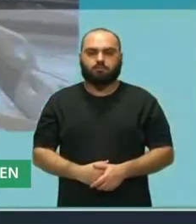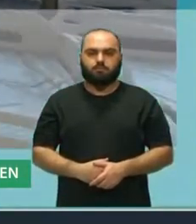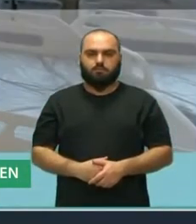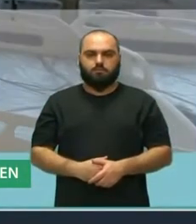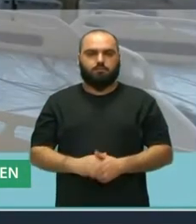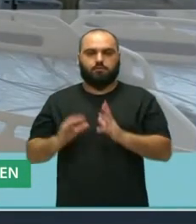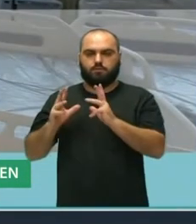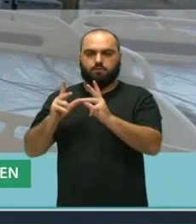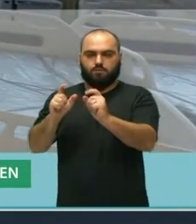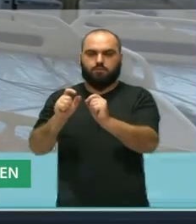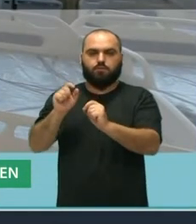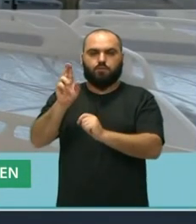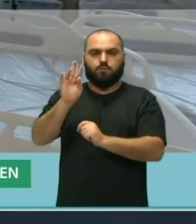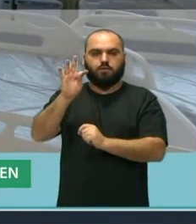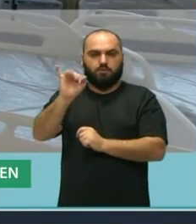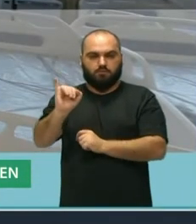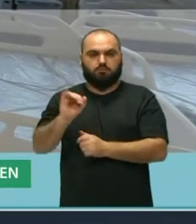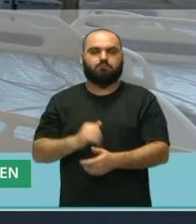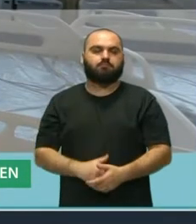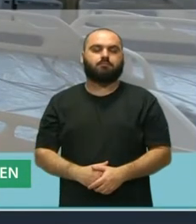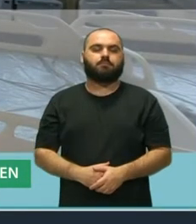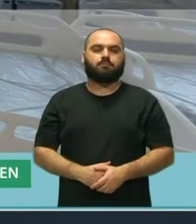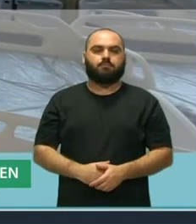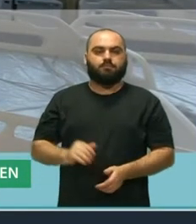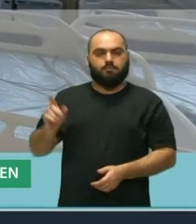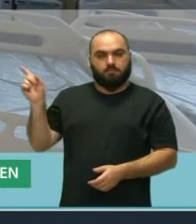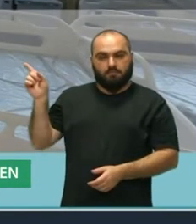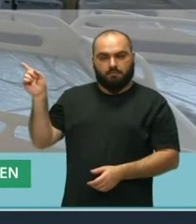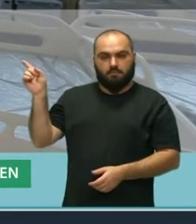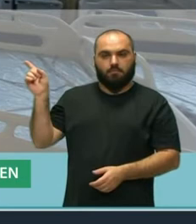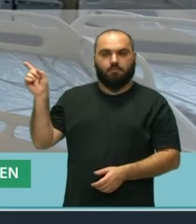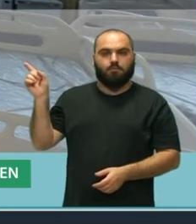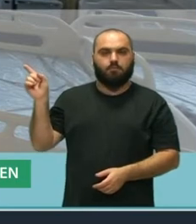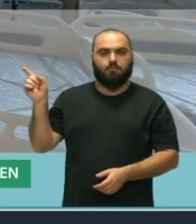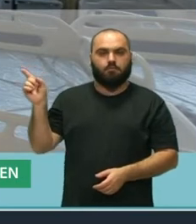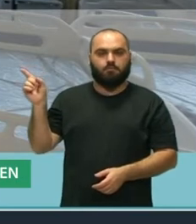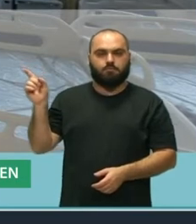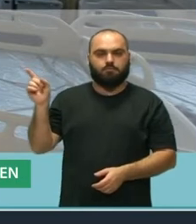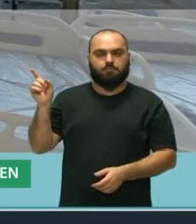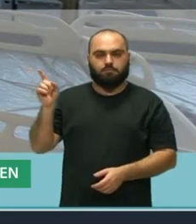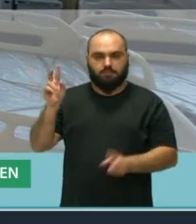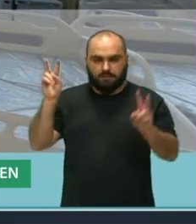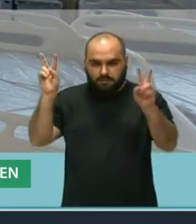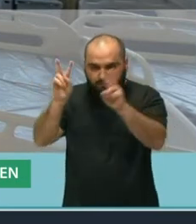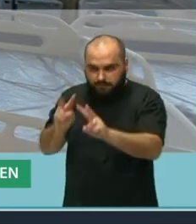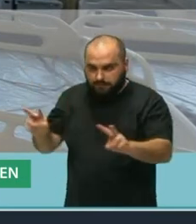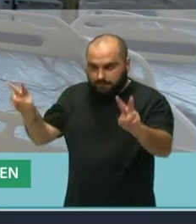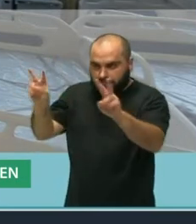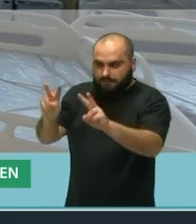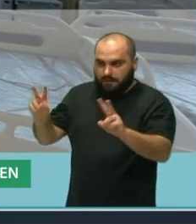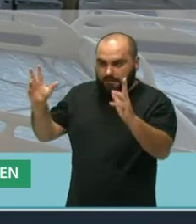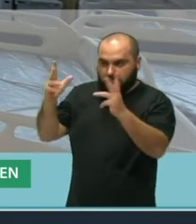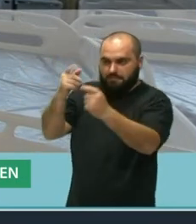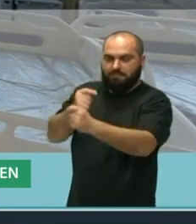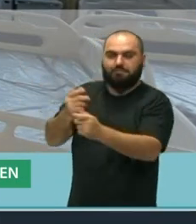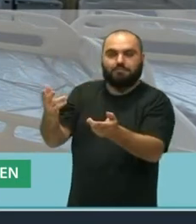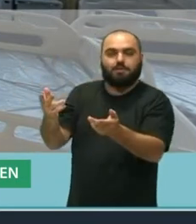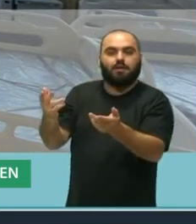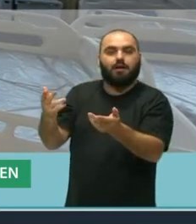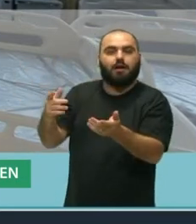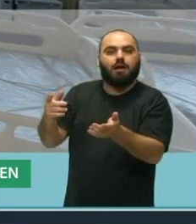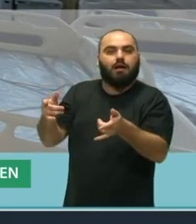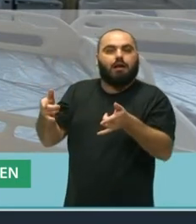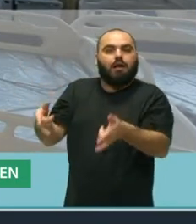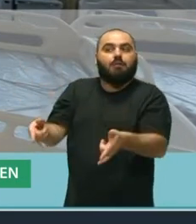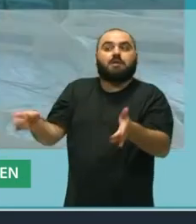Tudo isso é unidade de terapia intensiva. Todas, a vista é muito bonita, a vista é muito bonita. Aqui as camas que chegaram, todas